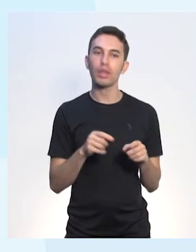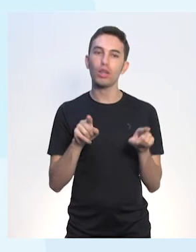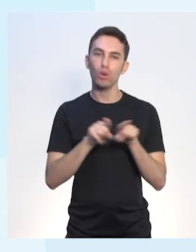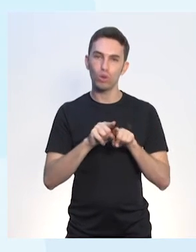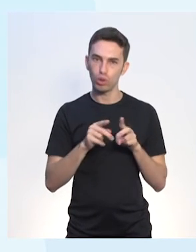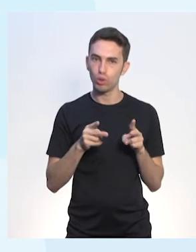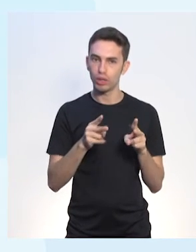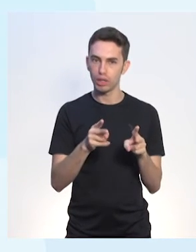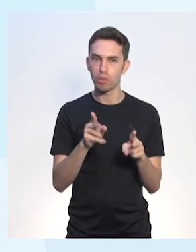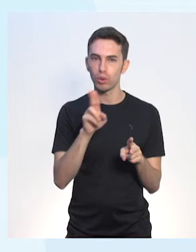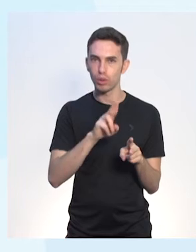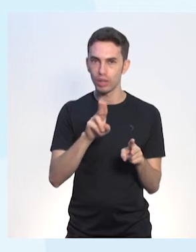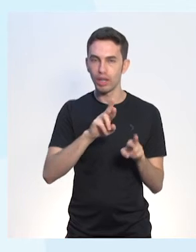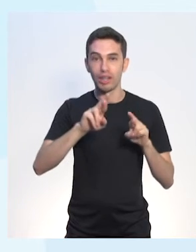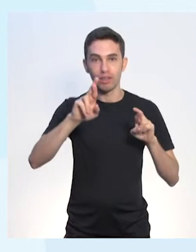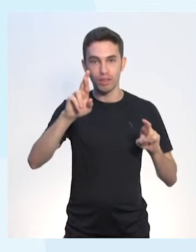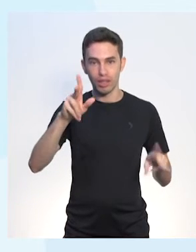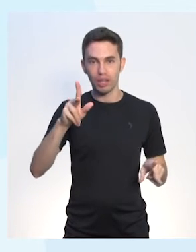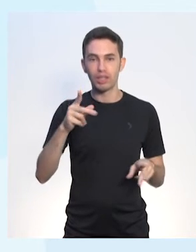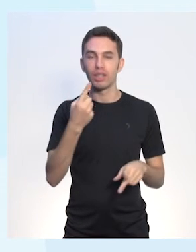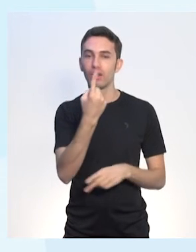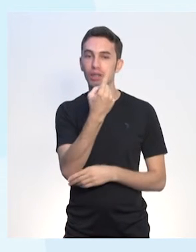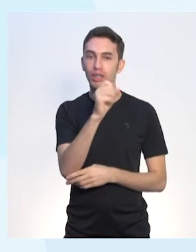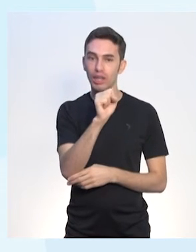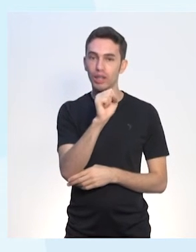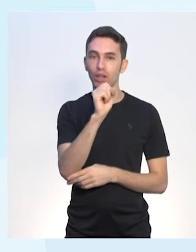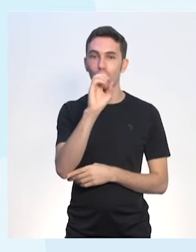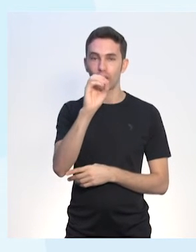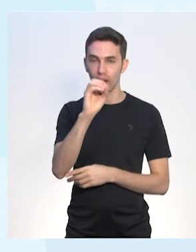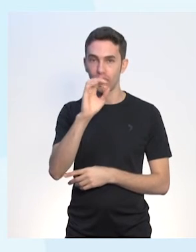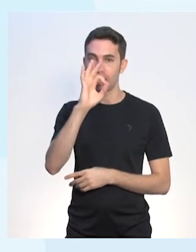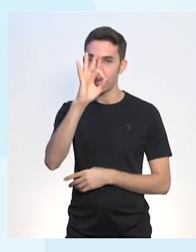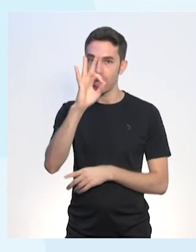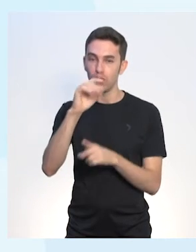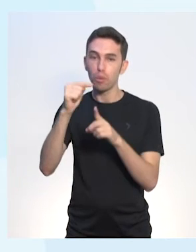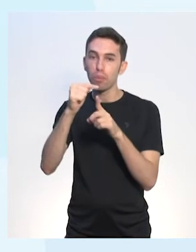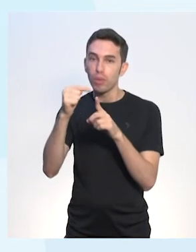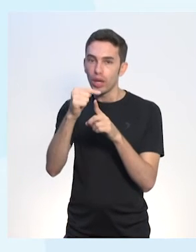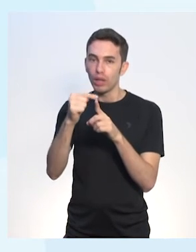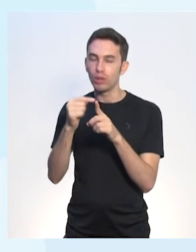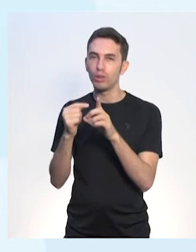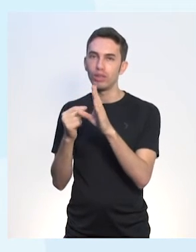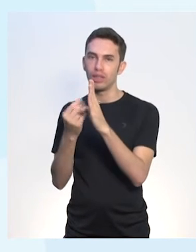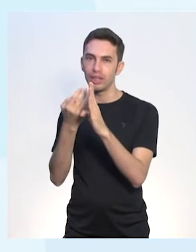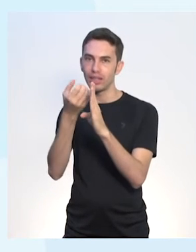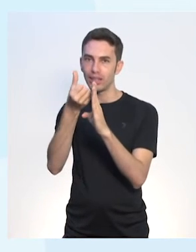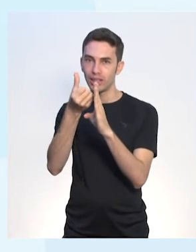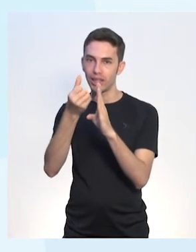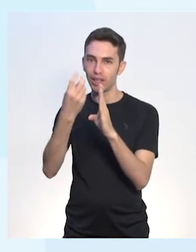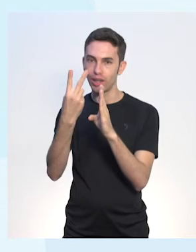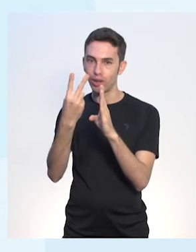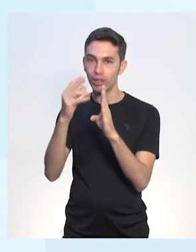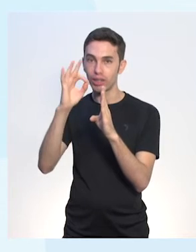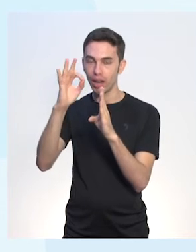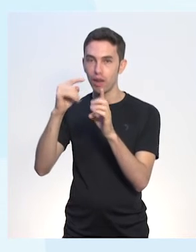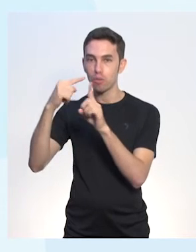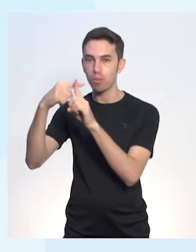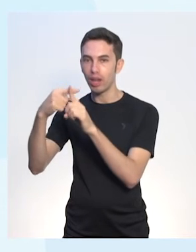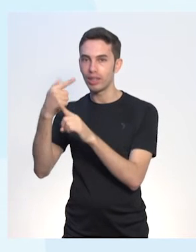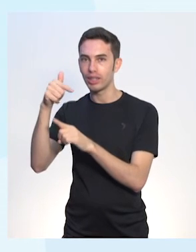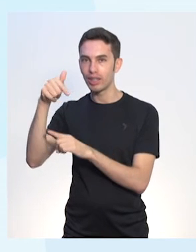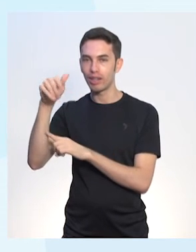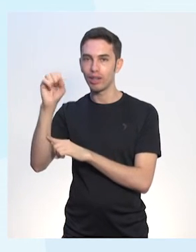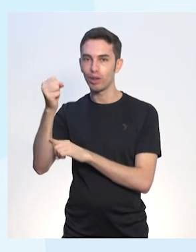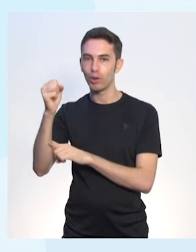da diferença, então eu tenho que tirar o quê? O valor da soma dos outros 2, não é isso? É isso aí. O valor do